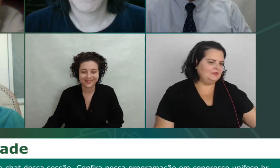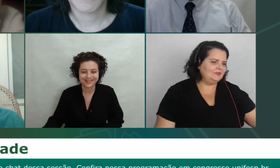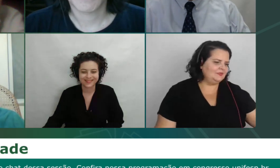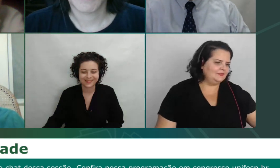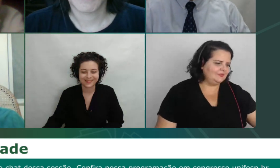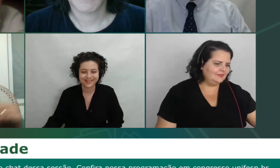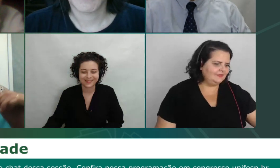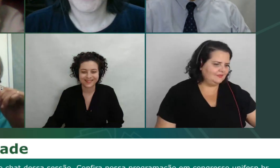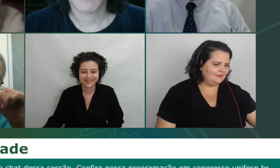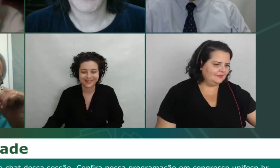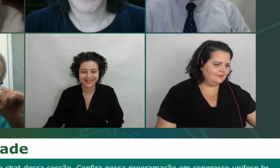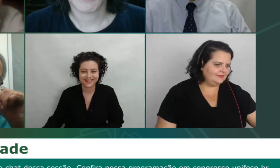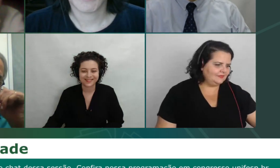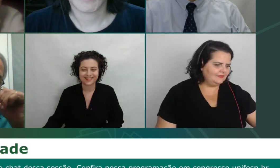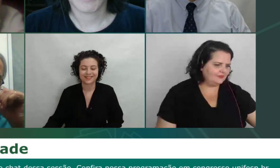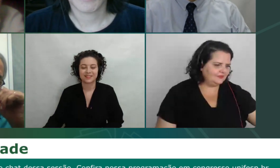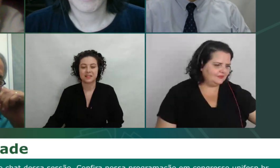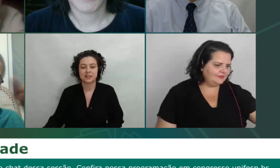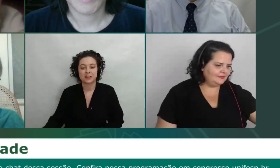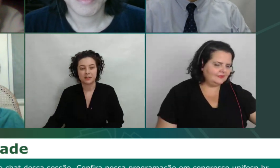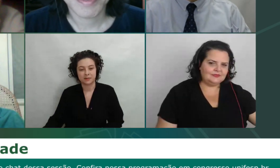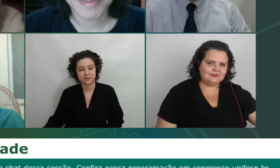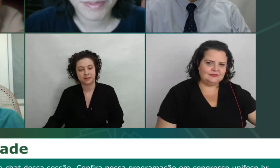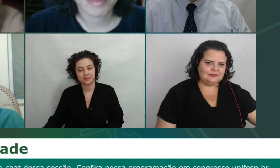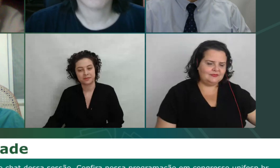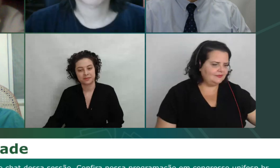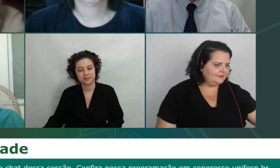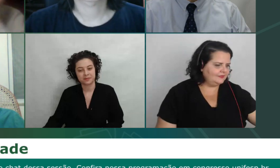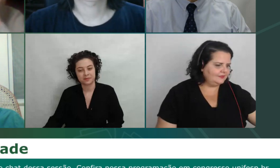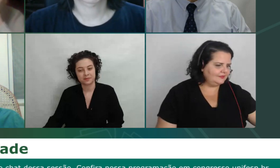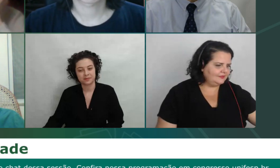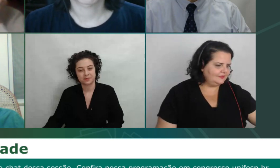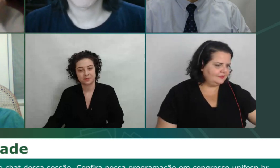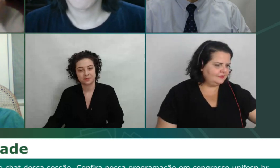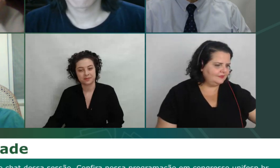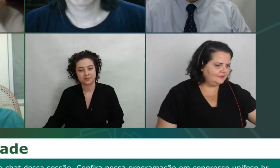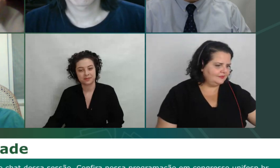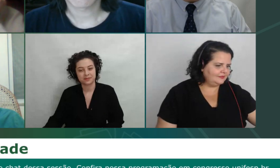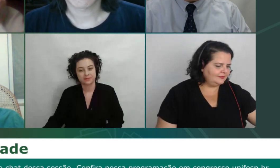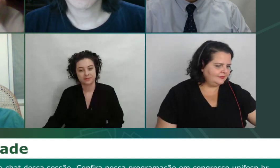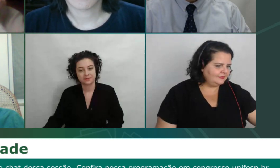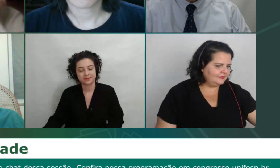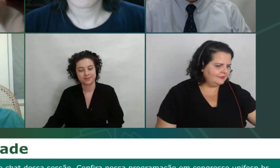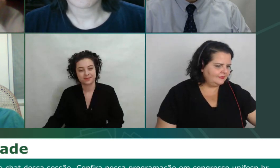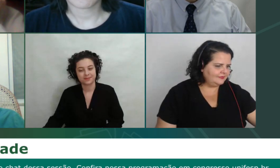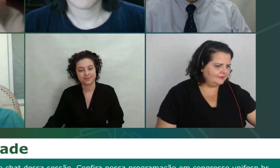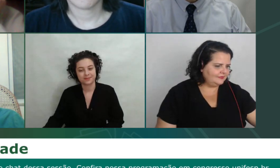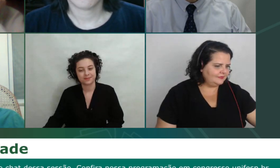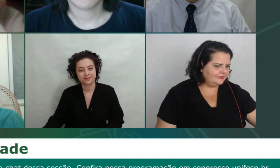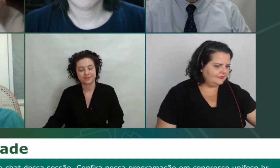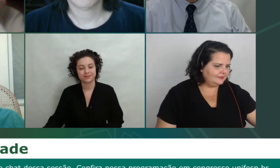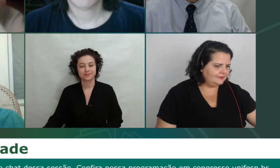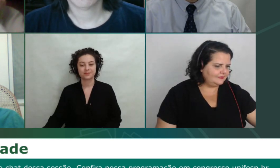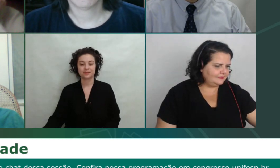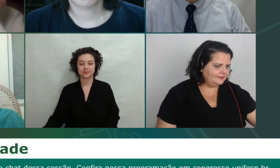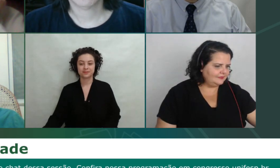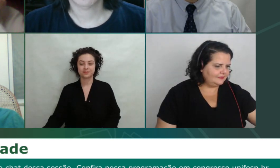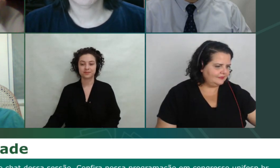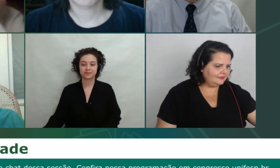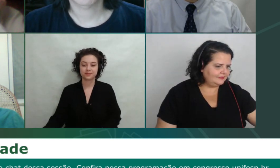Professora Virgínia, enfim, foi muito bom. Eu acho que, a rigor, a gente precisaria não